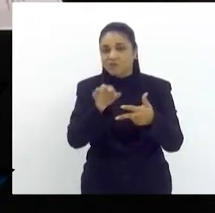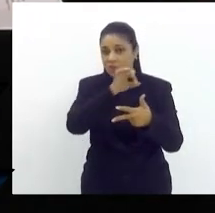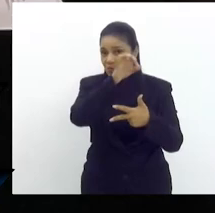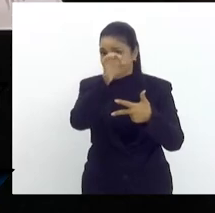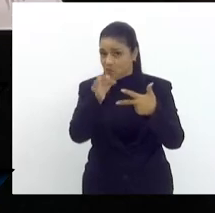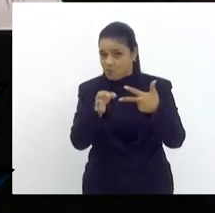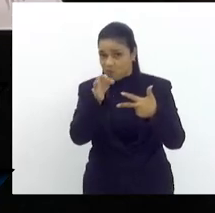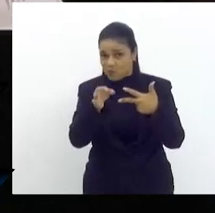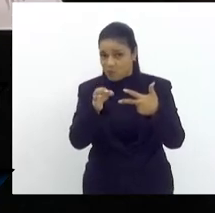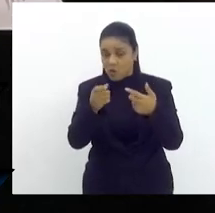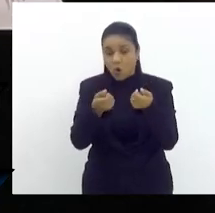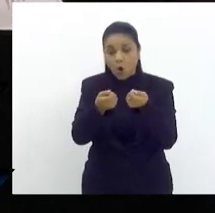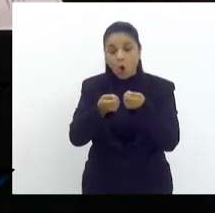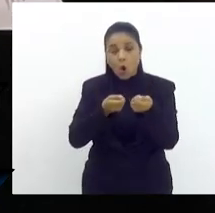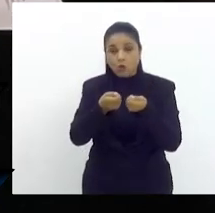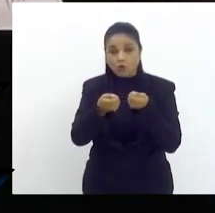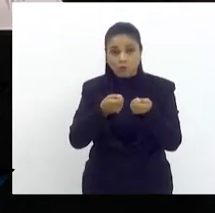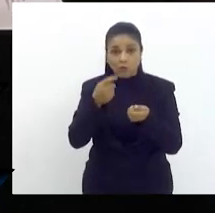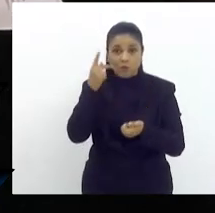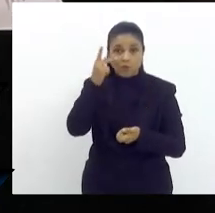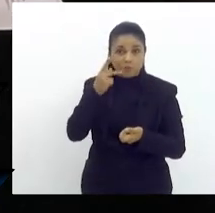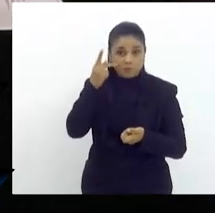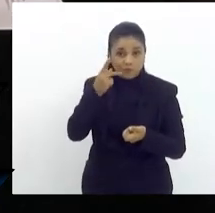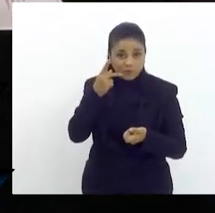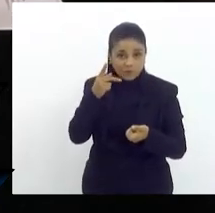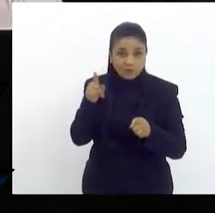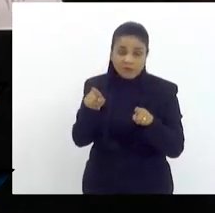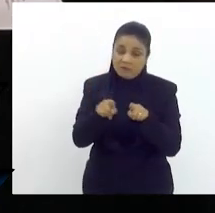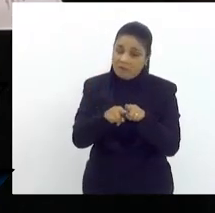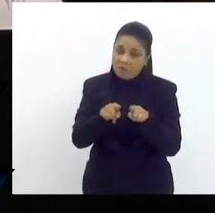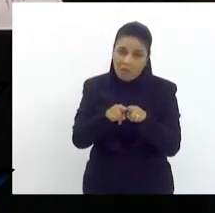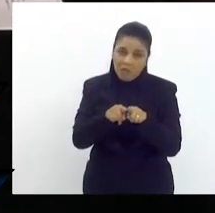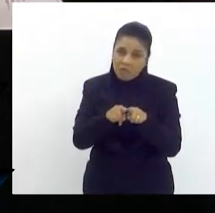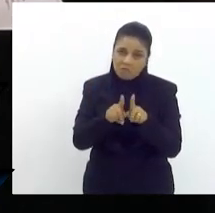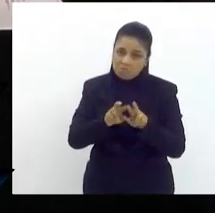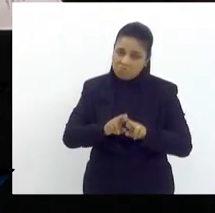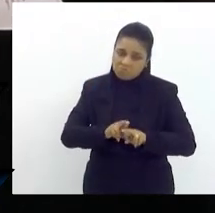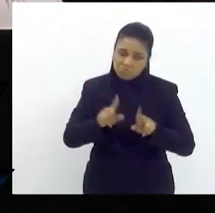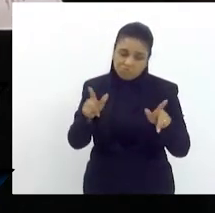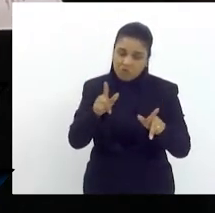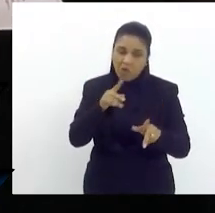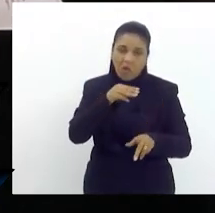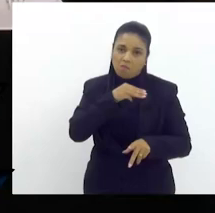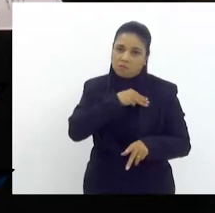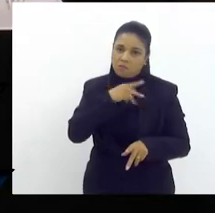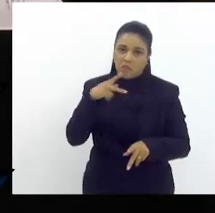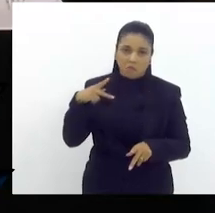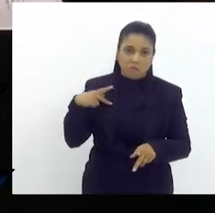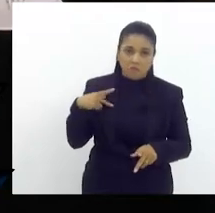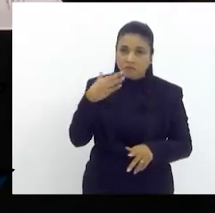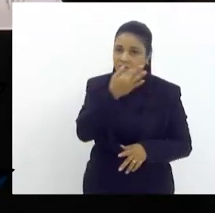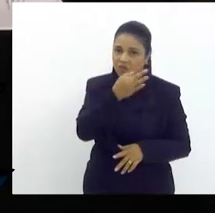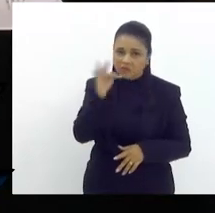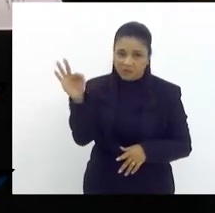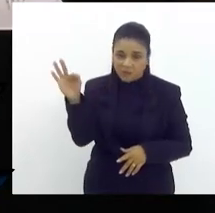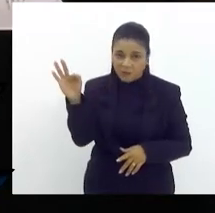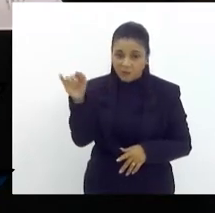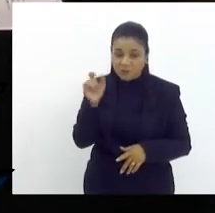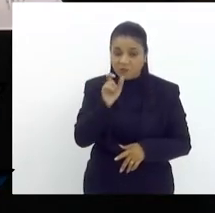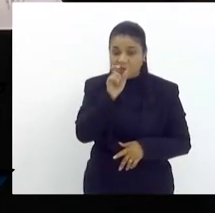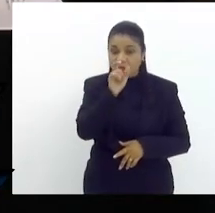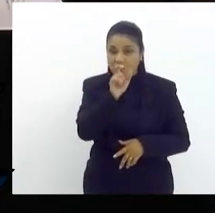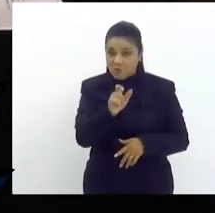menos ainda compete ao Ministério Público Federal o magistrado